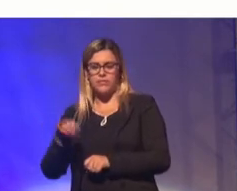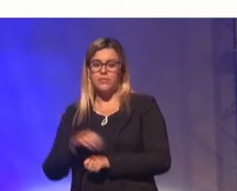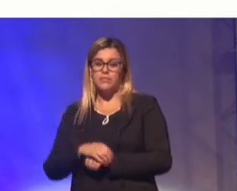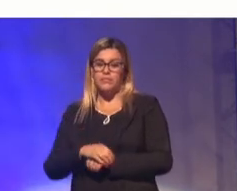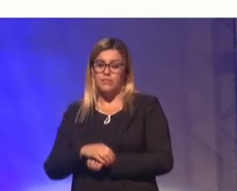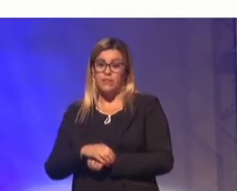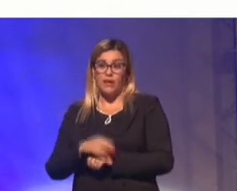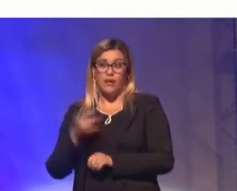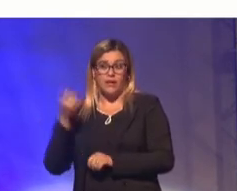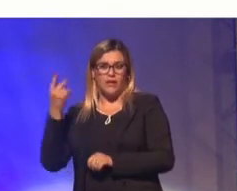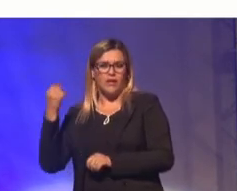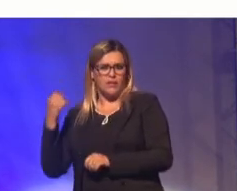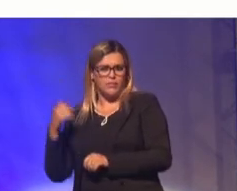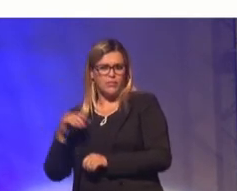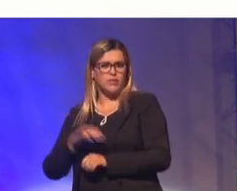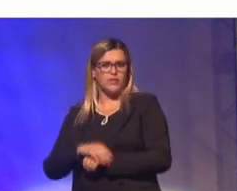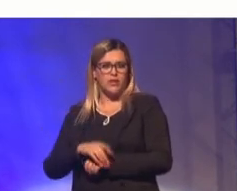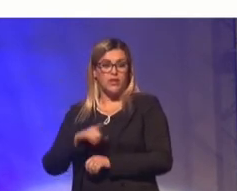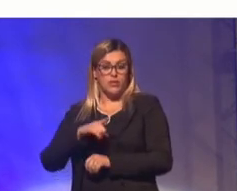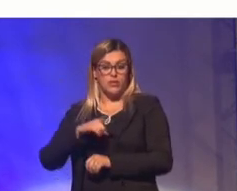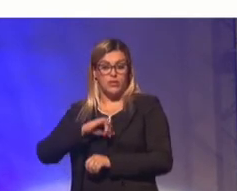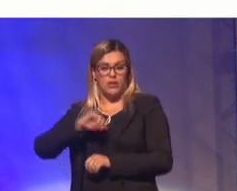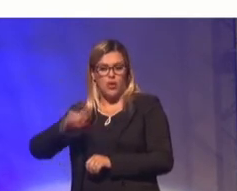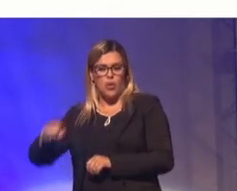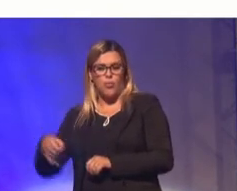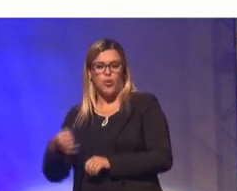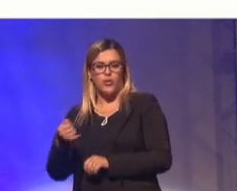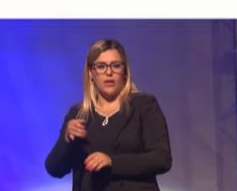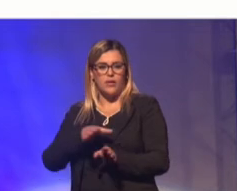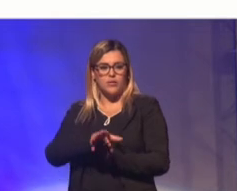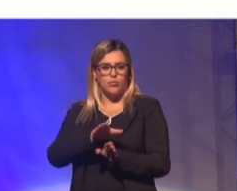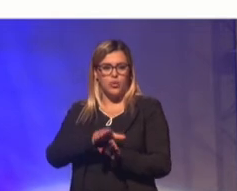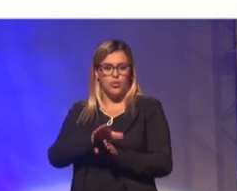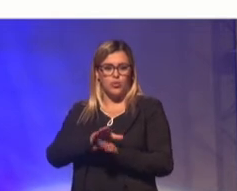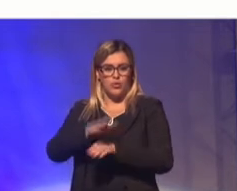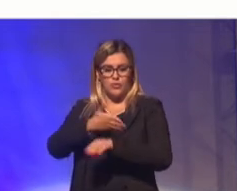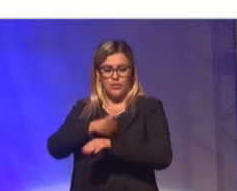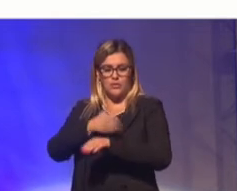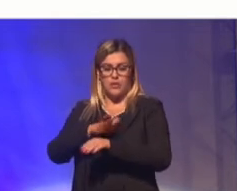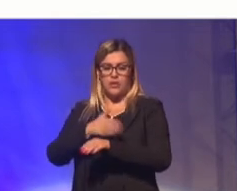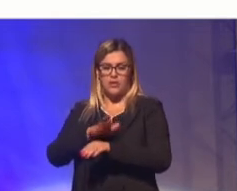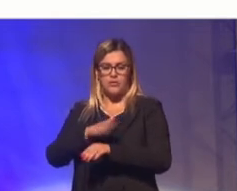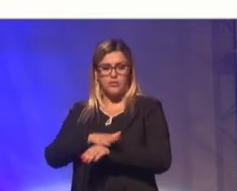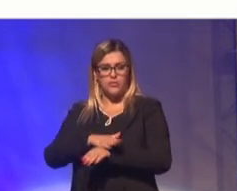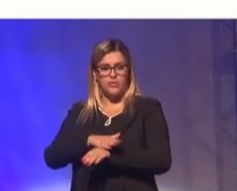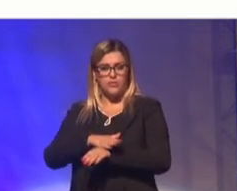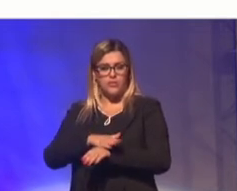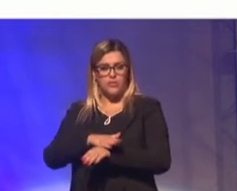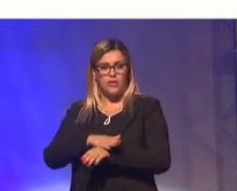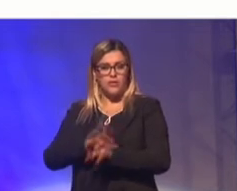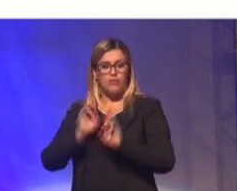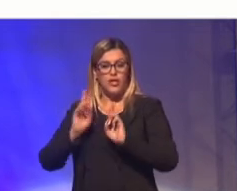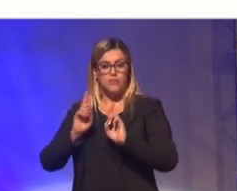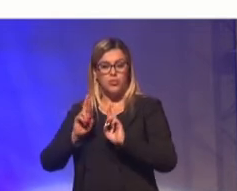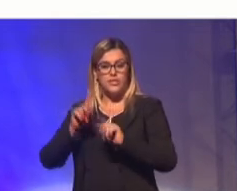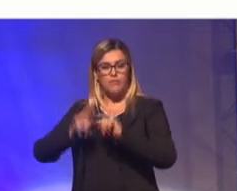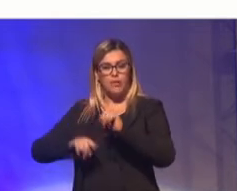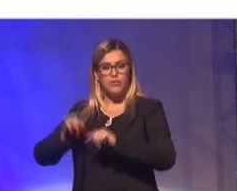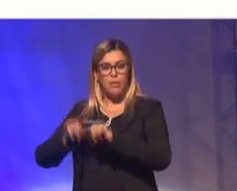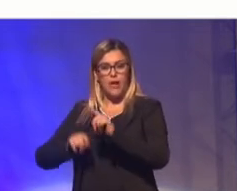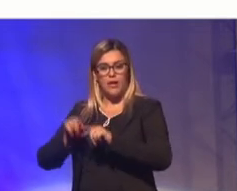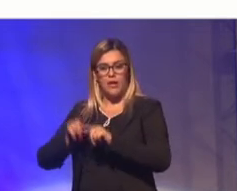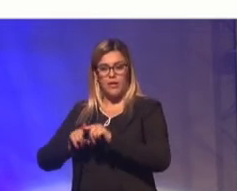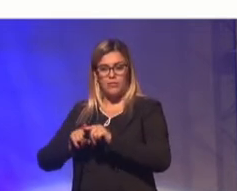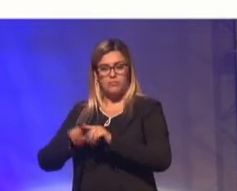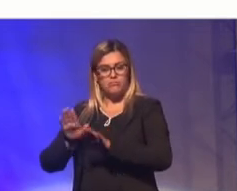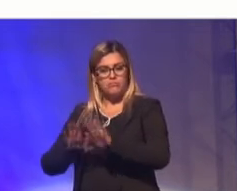em 1990, e naquele ano eu tive uma oportunidade de ser monitora num estágio, então eu passei a tomar conta dos aparelhos. E, claro,